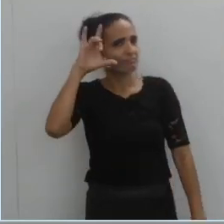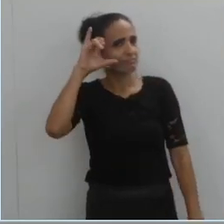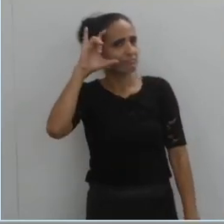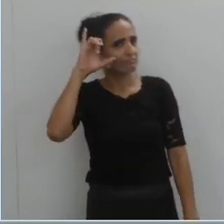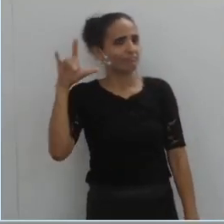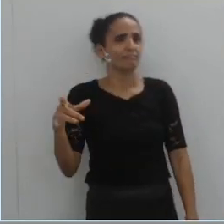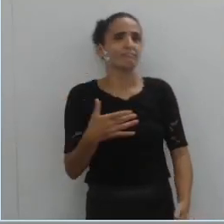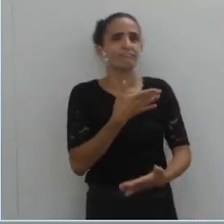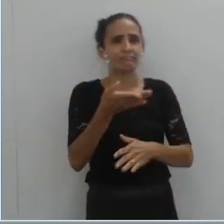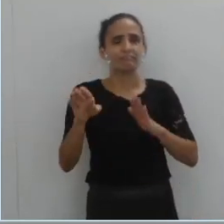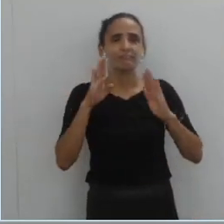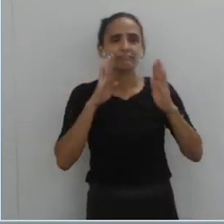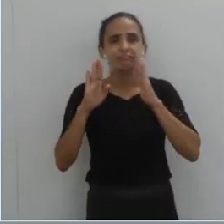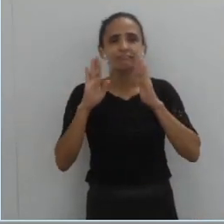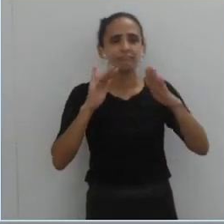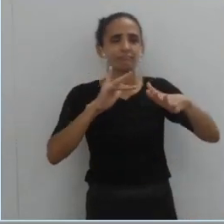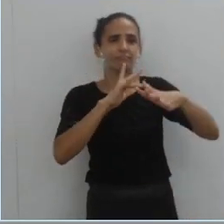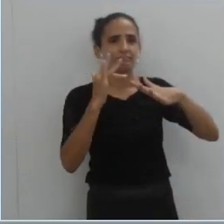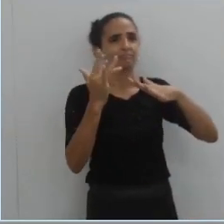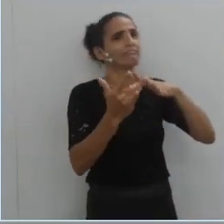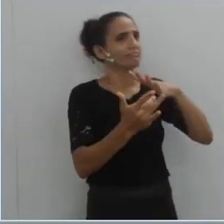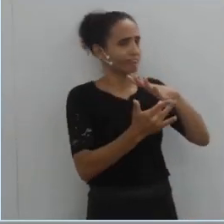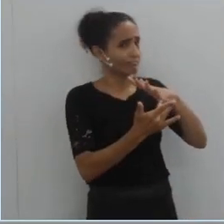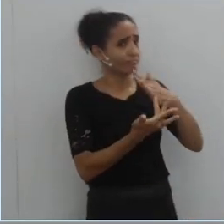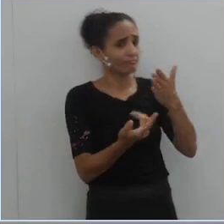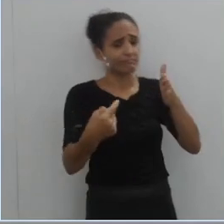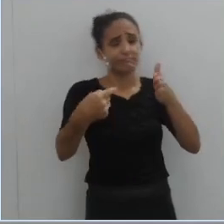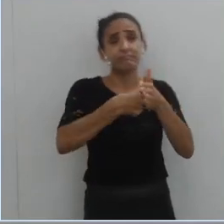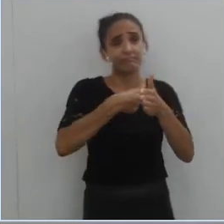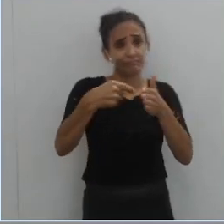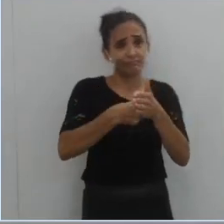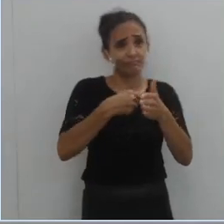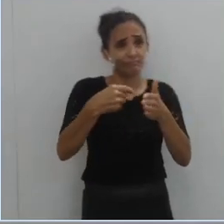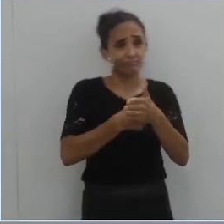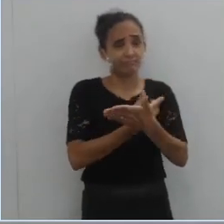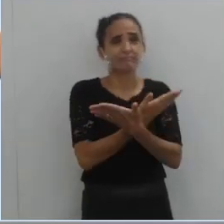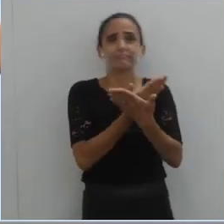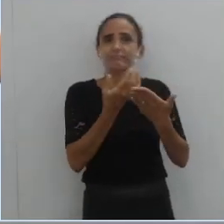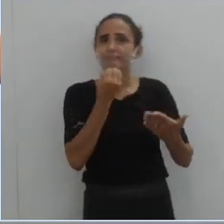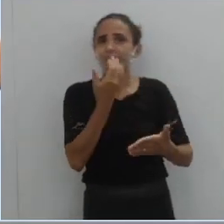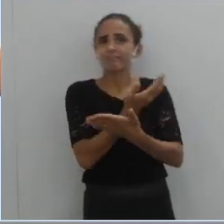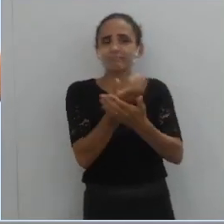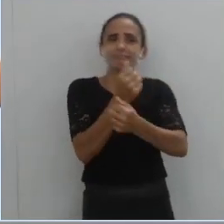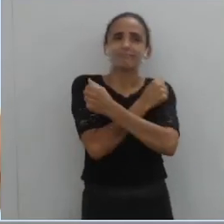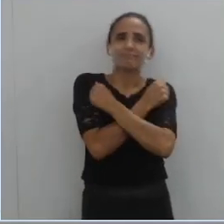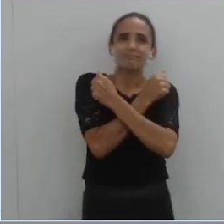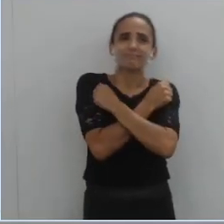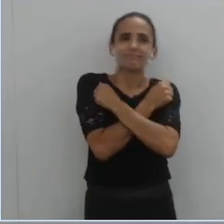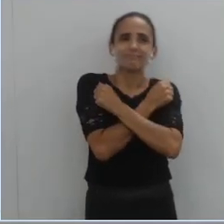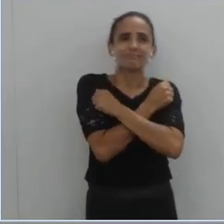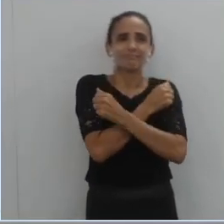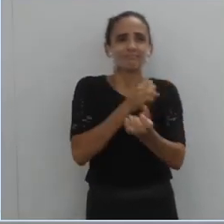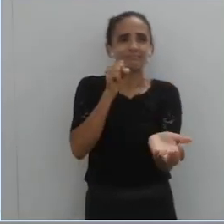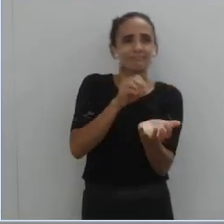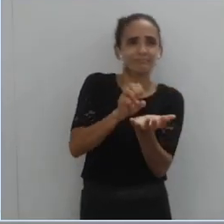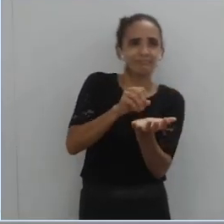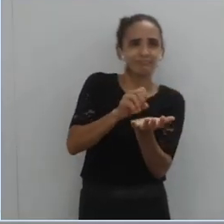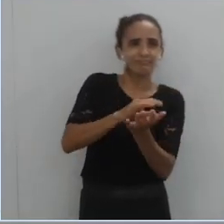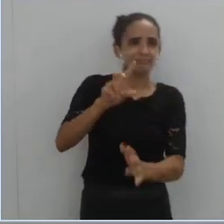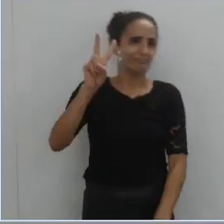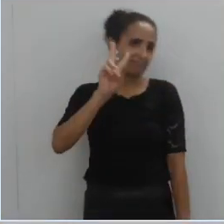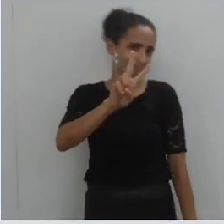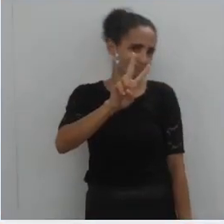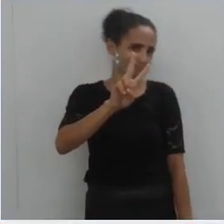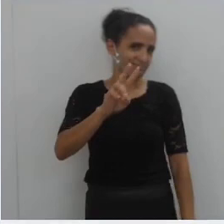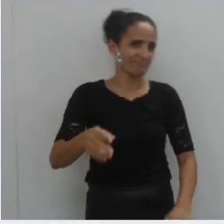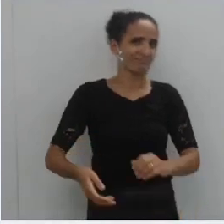@professor.Felipe Lopes. E aí você vai lá e tira a sua dúvida comigo, tá bom? Forte abraço, gente. Educa PE.